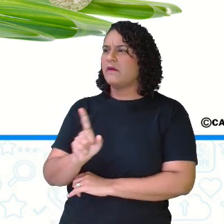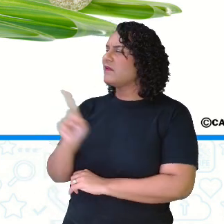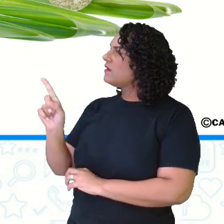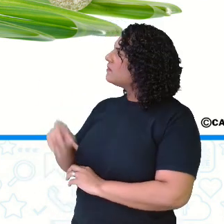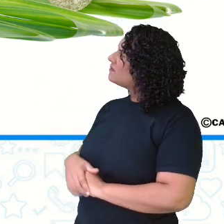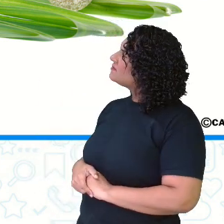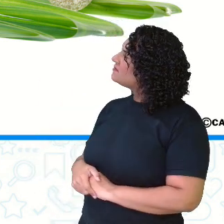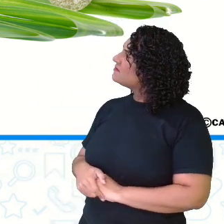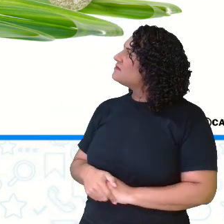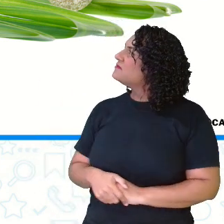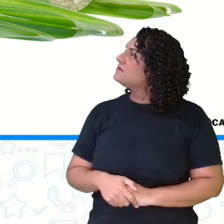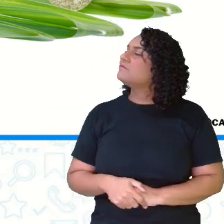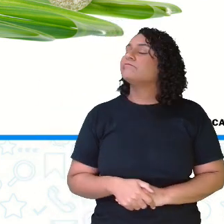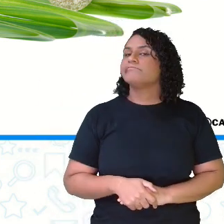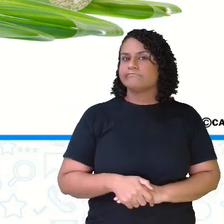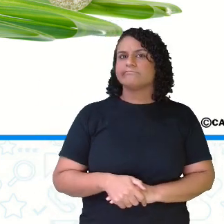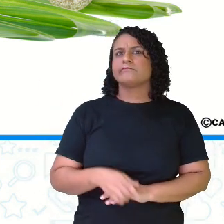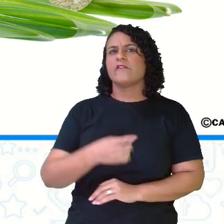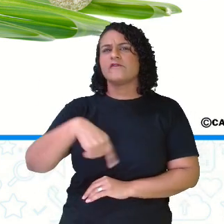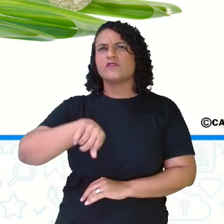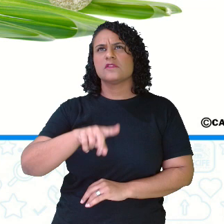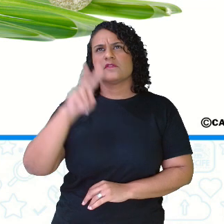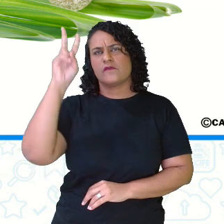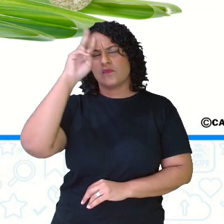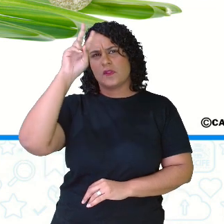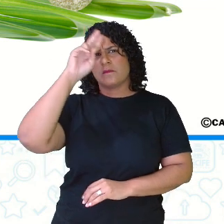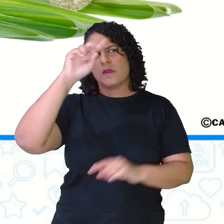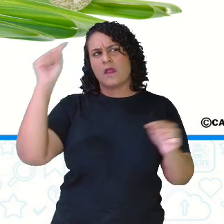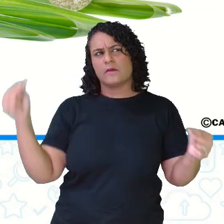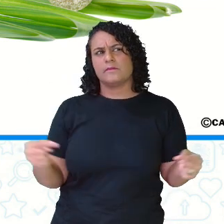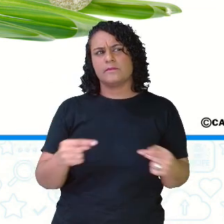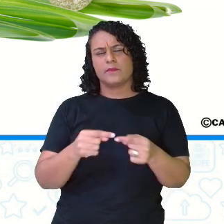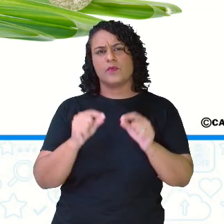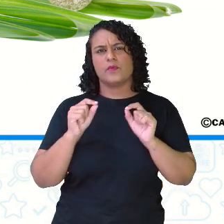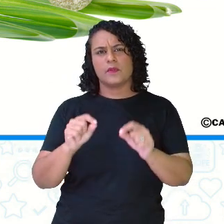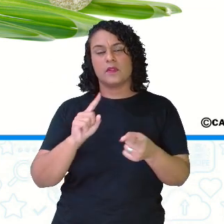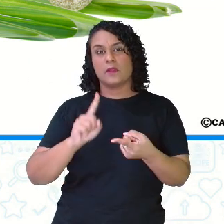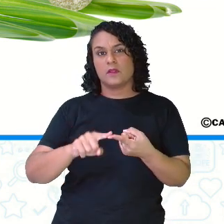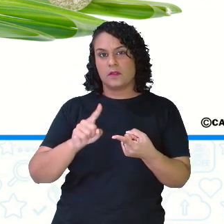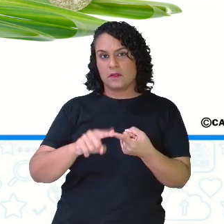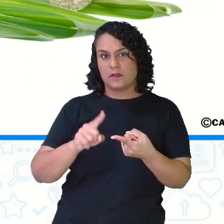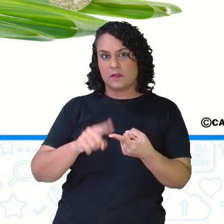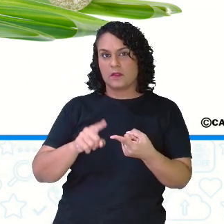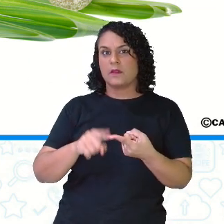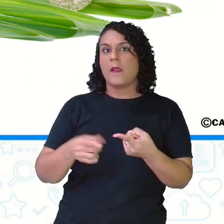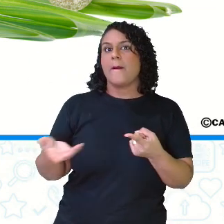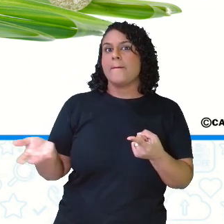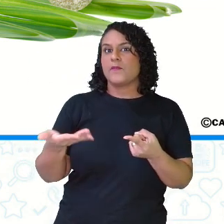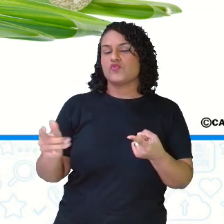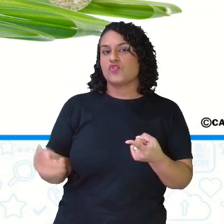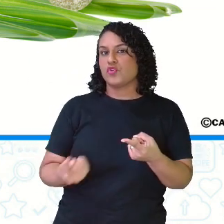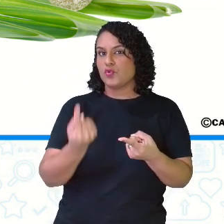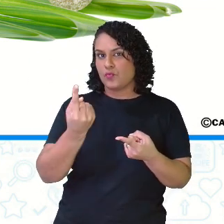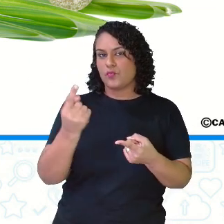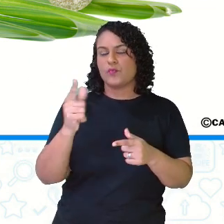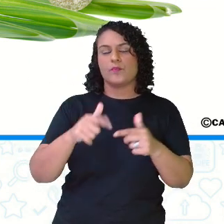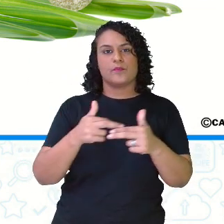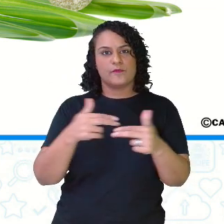latifúndio, vocês vão lembrar agora, não vamos esquecer mais que monocultura, produção de um